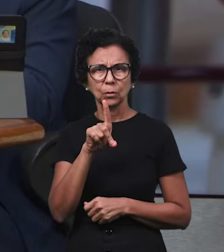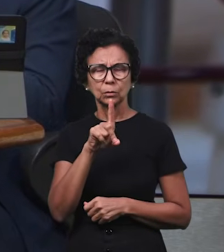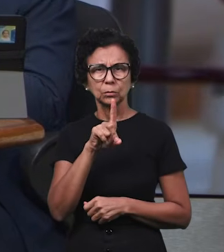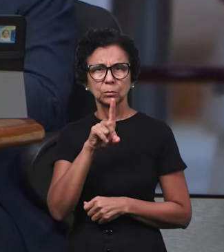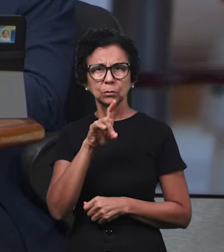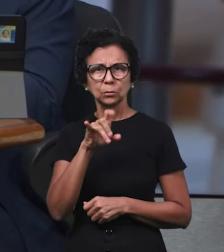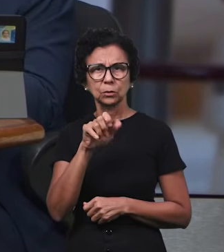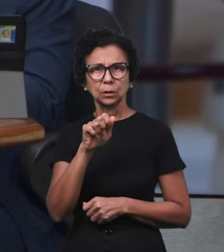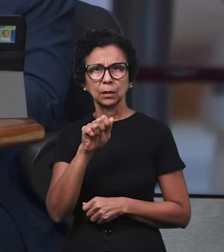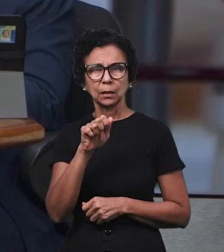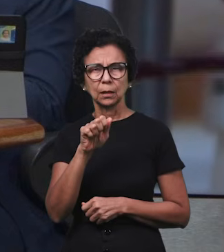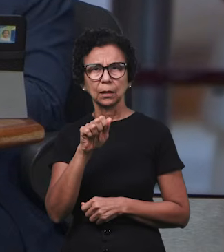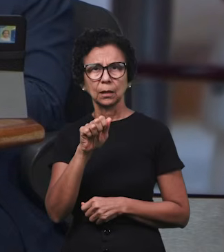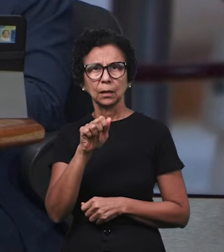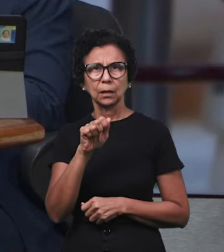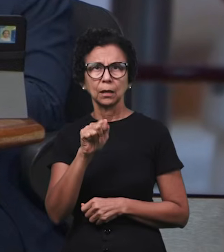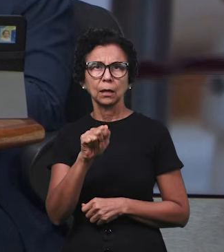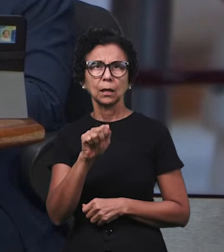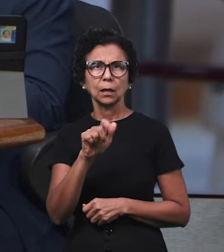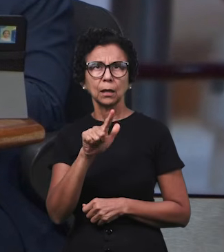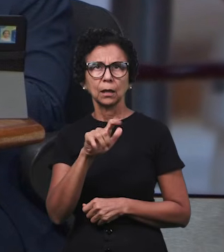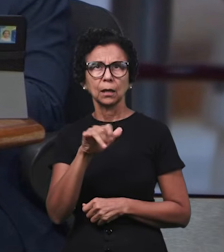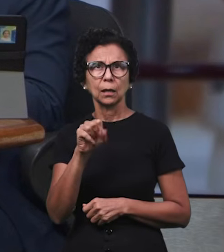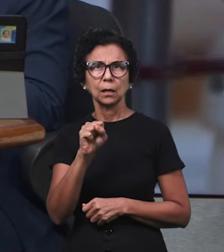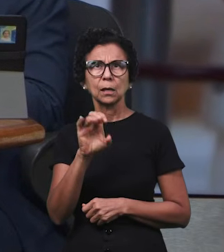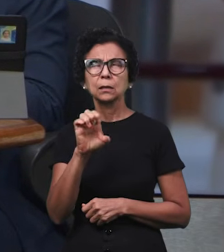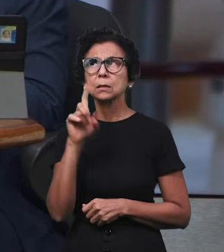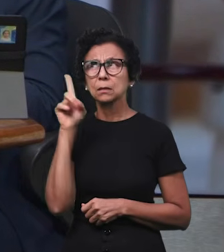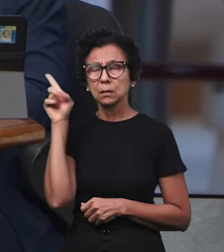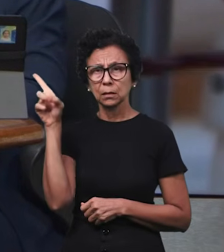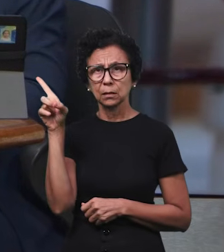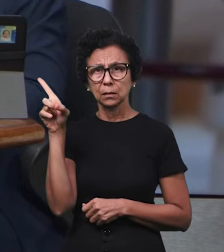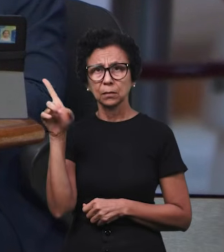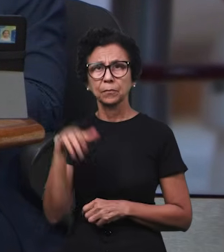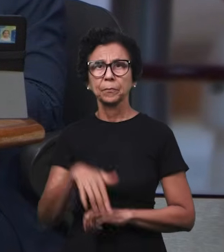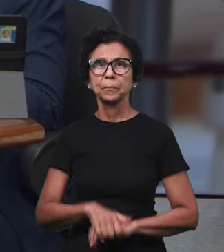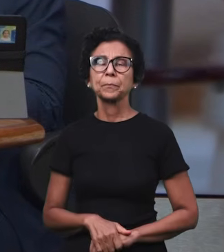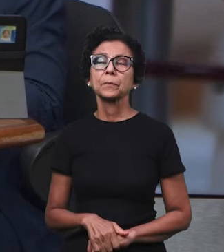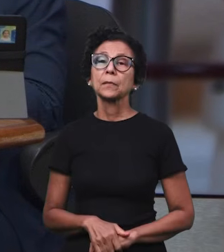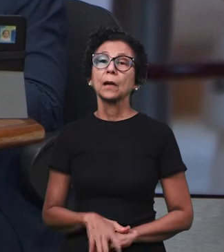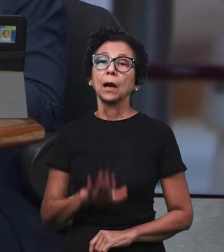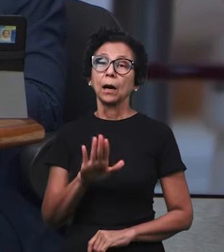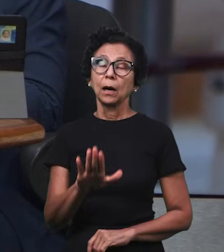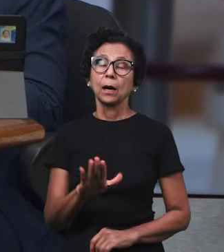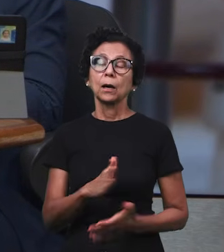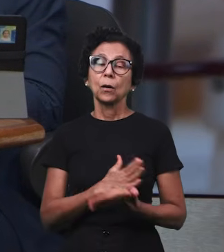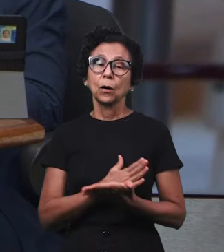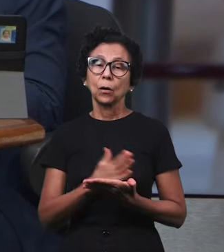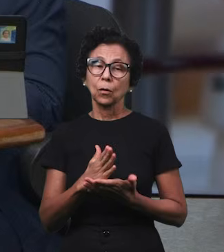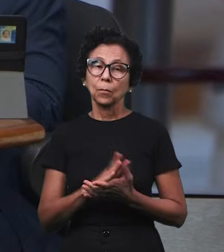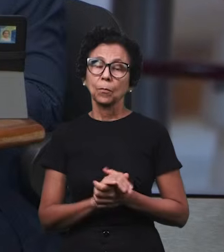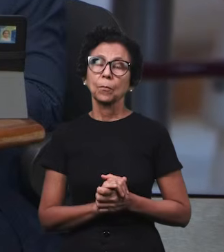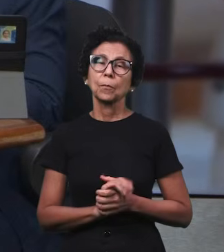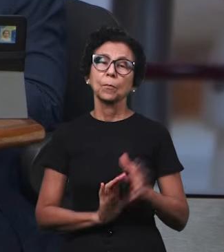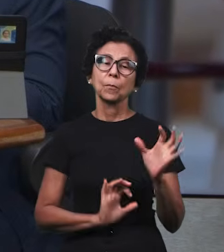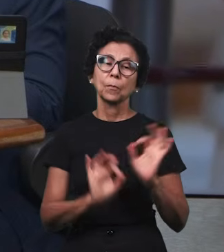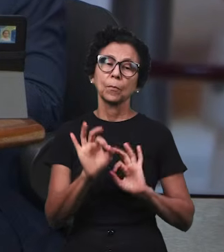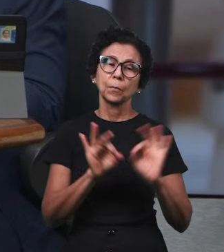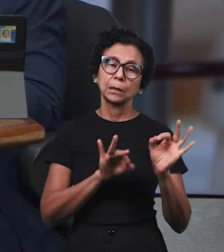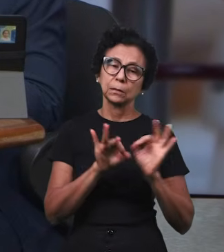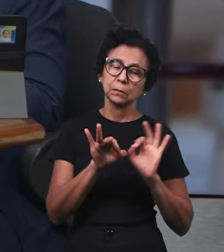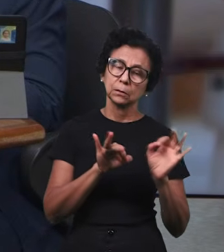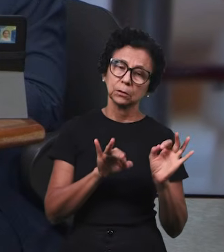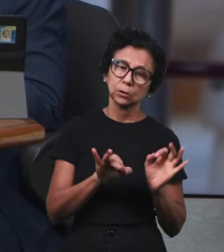existem outros tratamentos no meio do caminho? Na verdade, tudo começa com planejamento terapêutico. A partir do momento